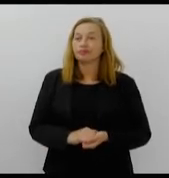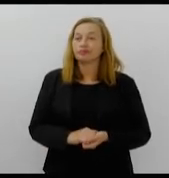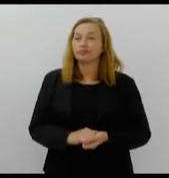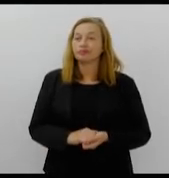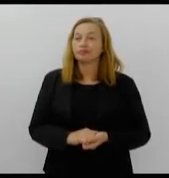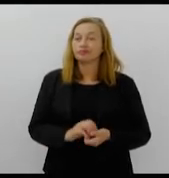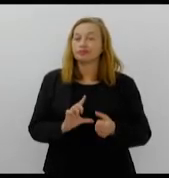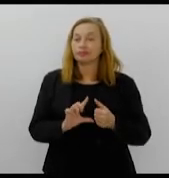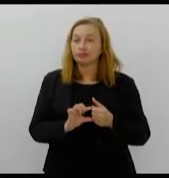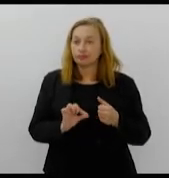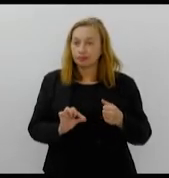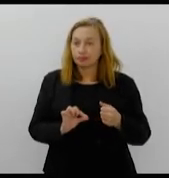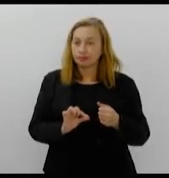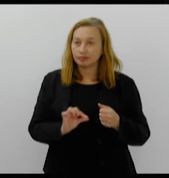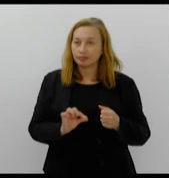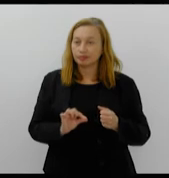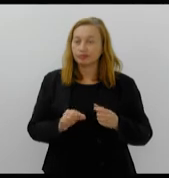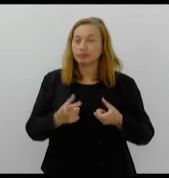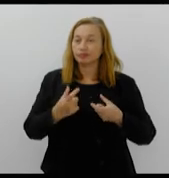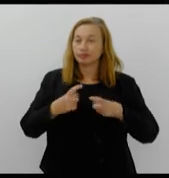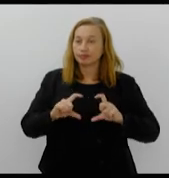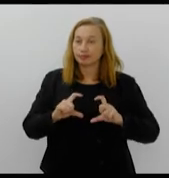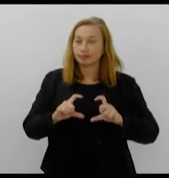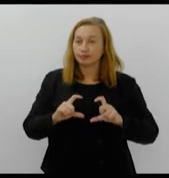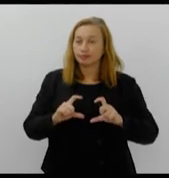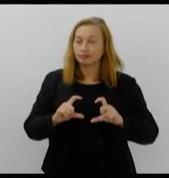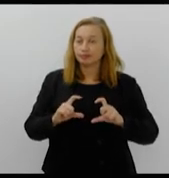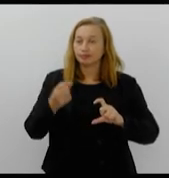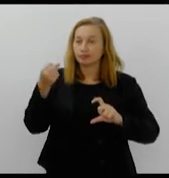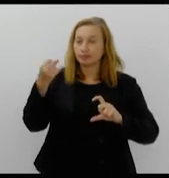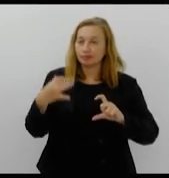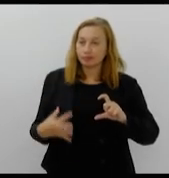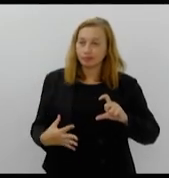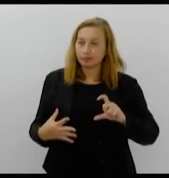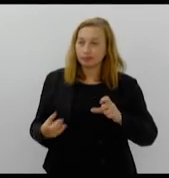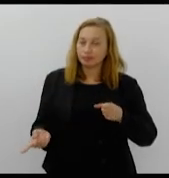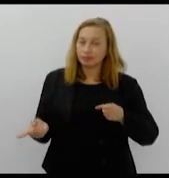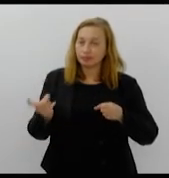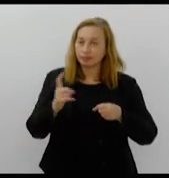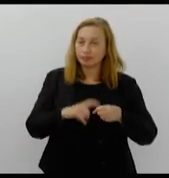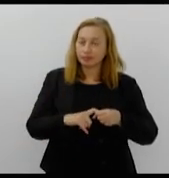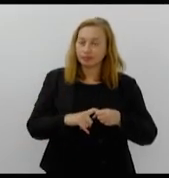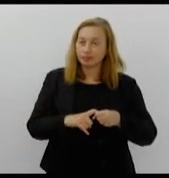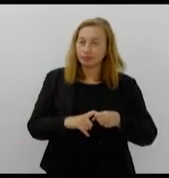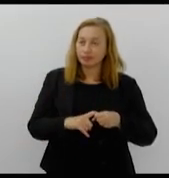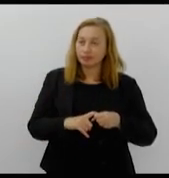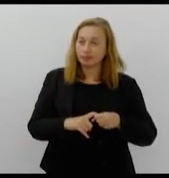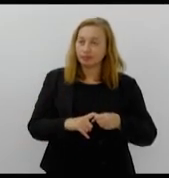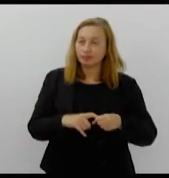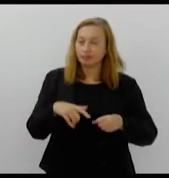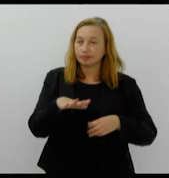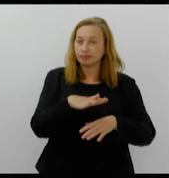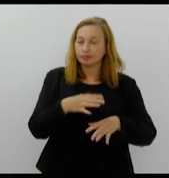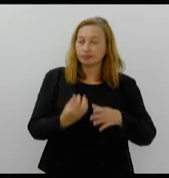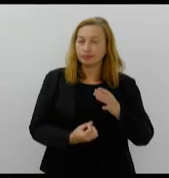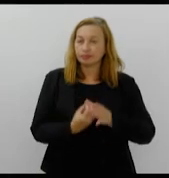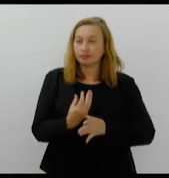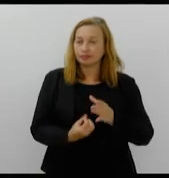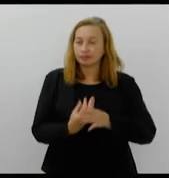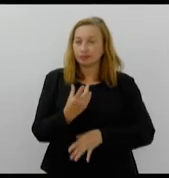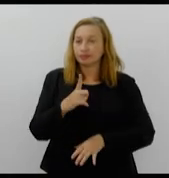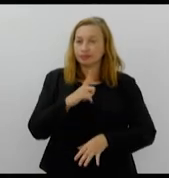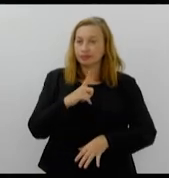um artigo e um parágrafo que trata do retorno à cadeia produtiva, quando você tem